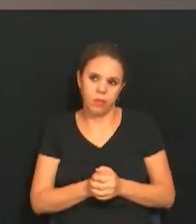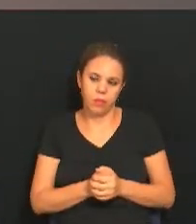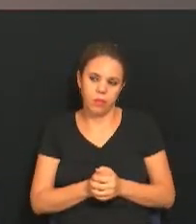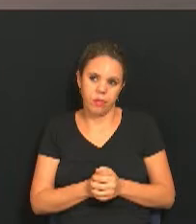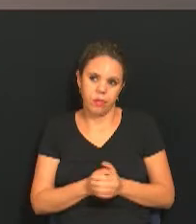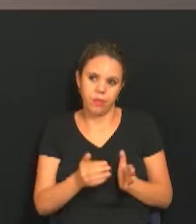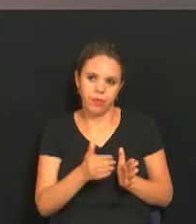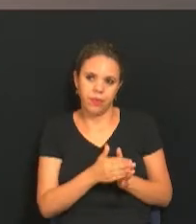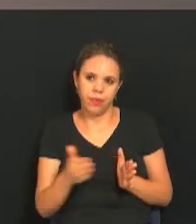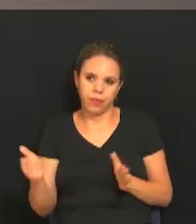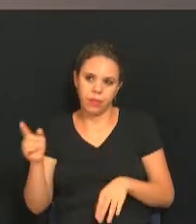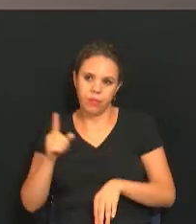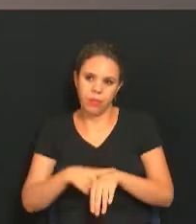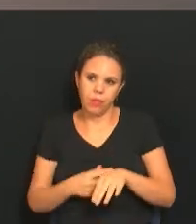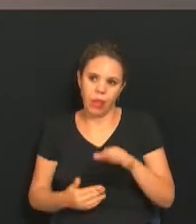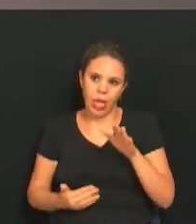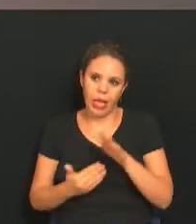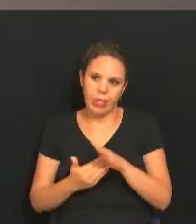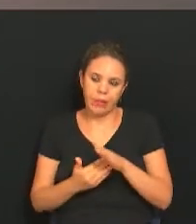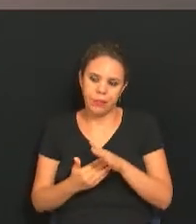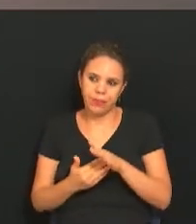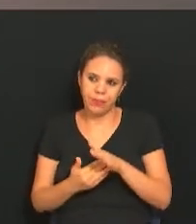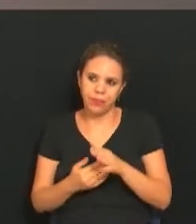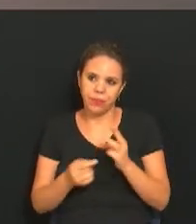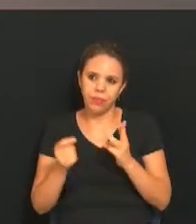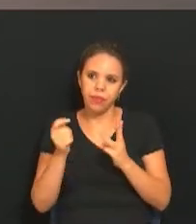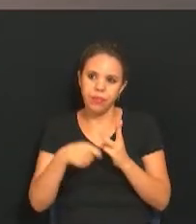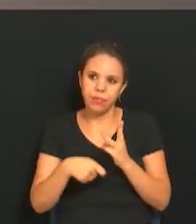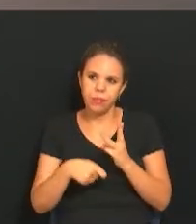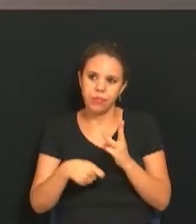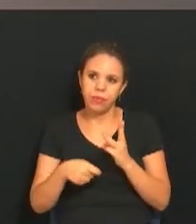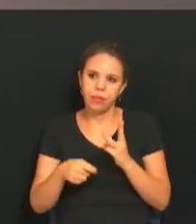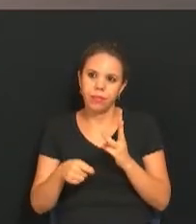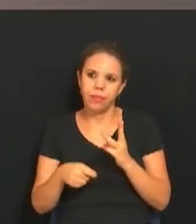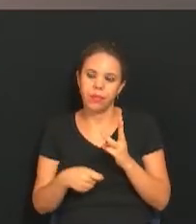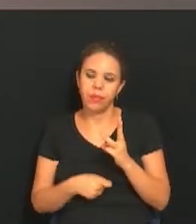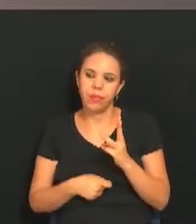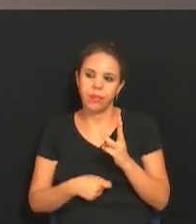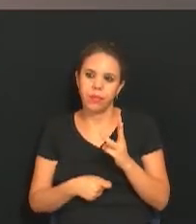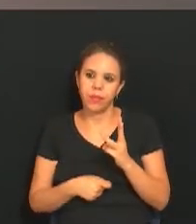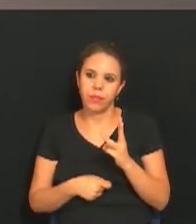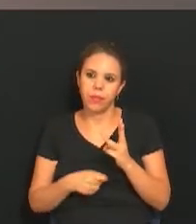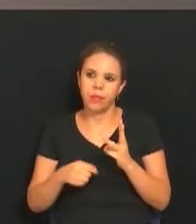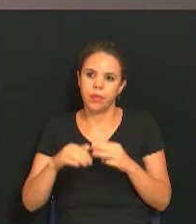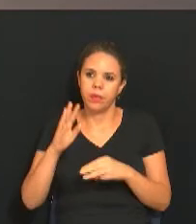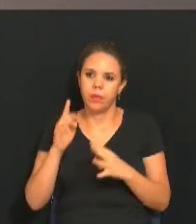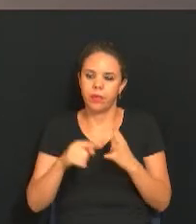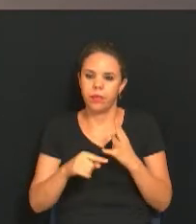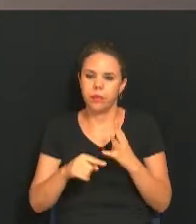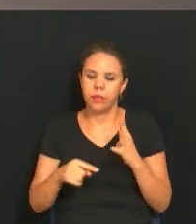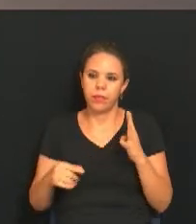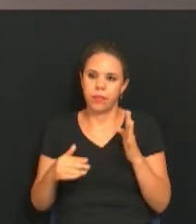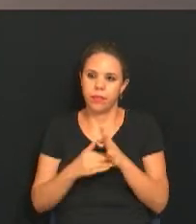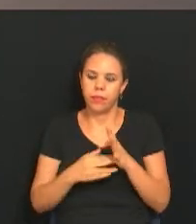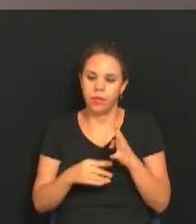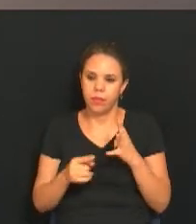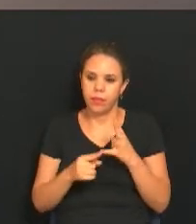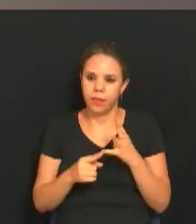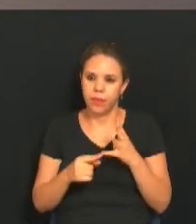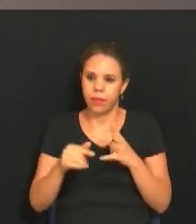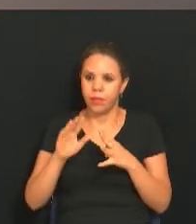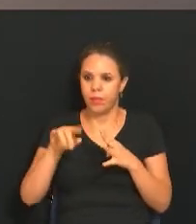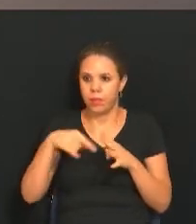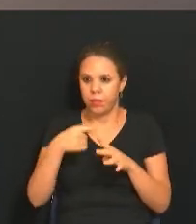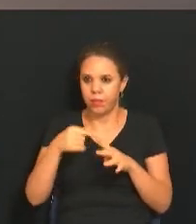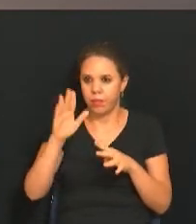durante um prazo de 3 meses ou até 4 meses, podendo ser prorrogada